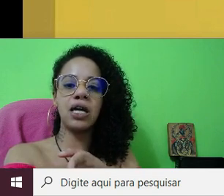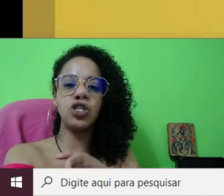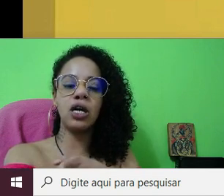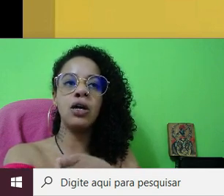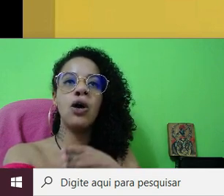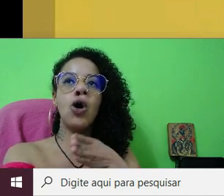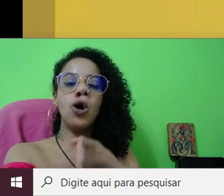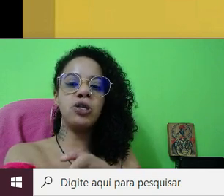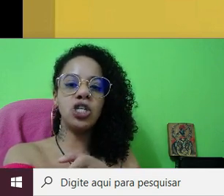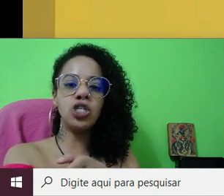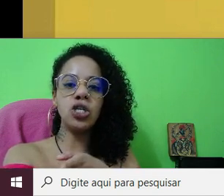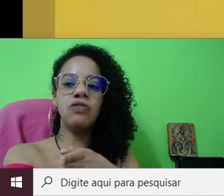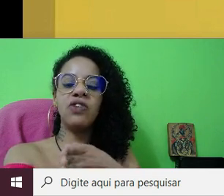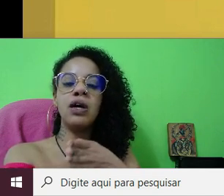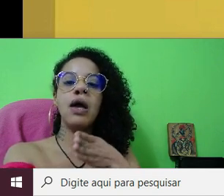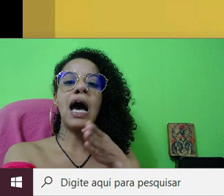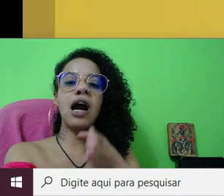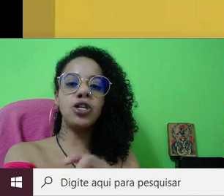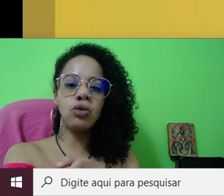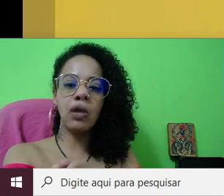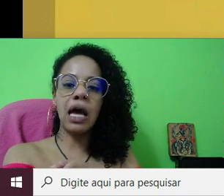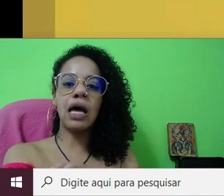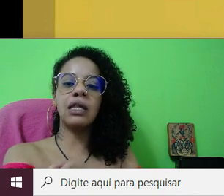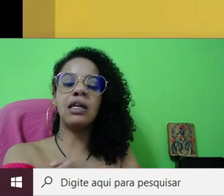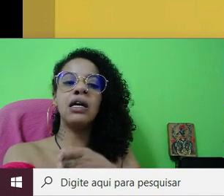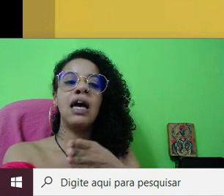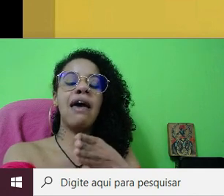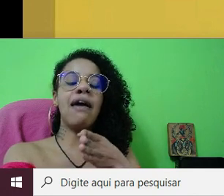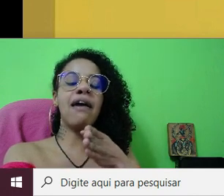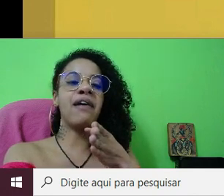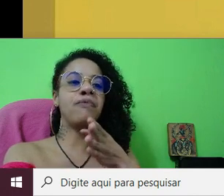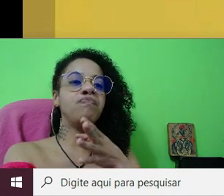pragmática objetiva articulada